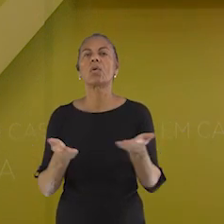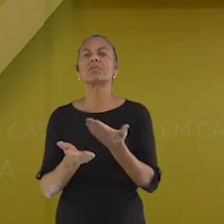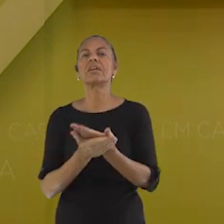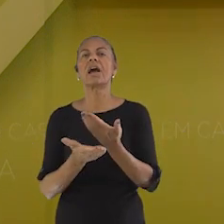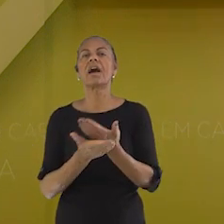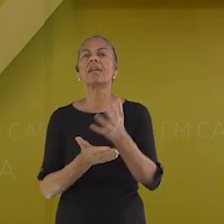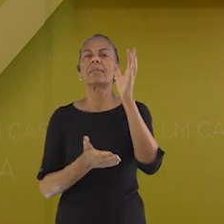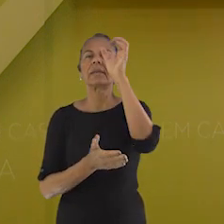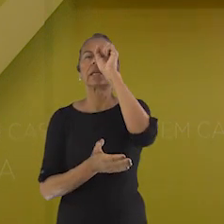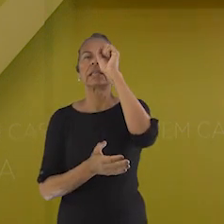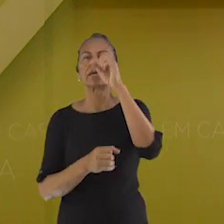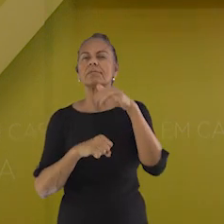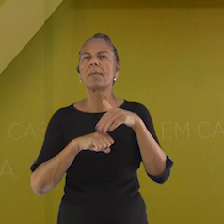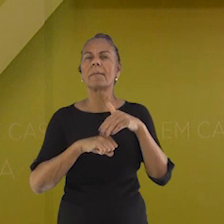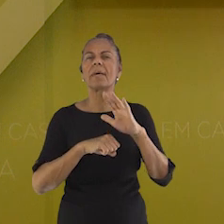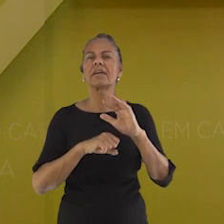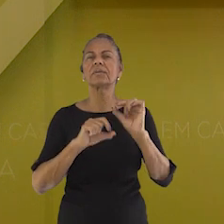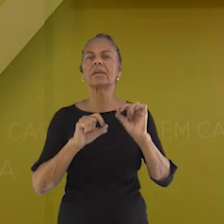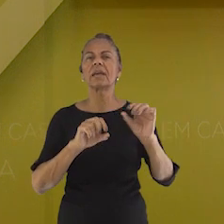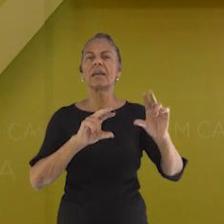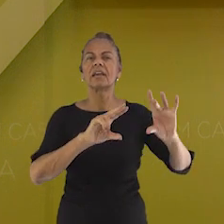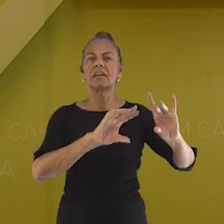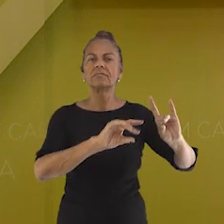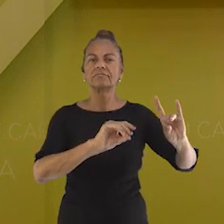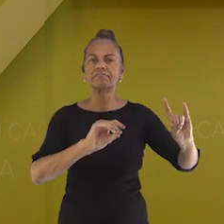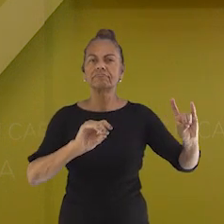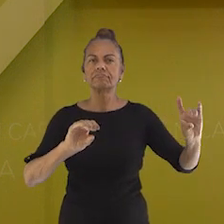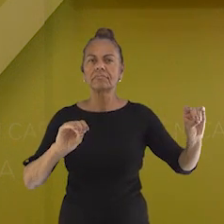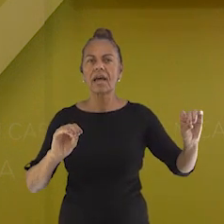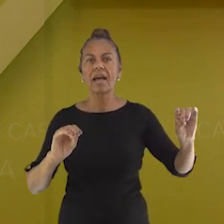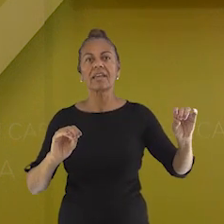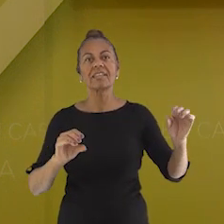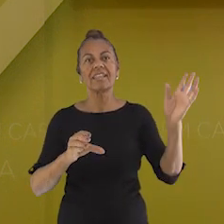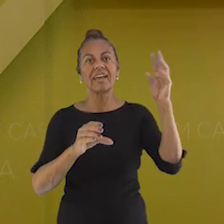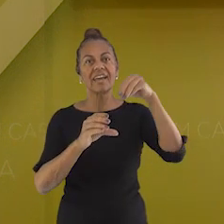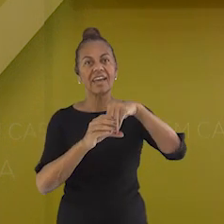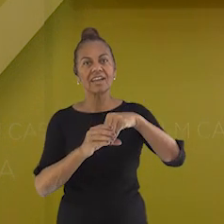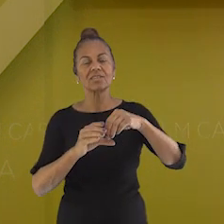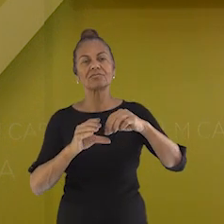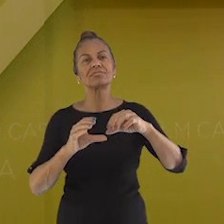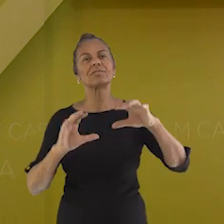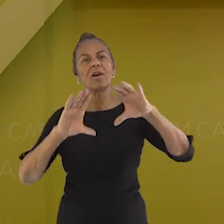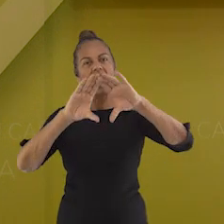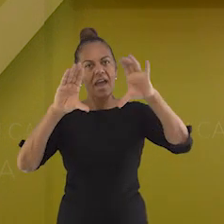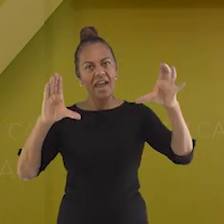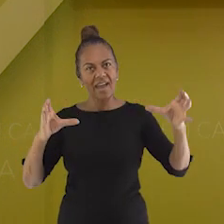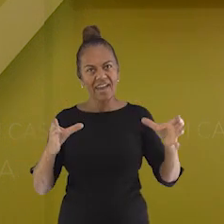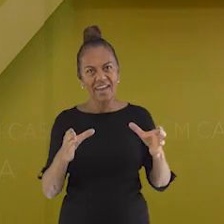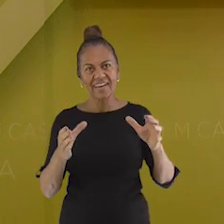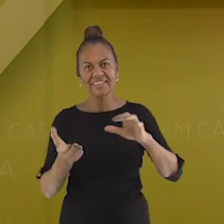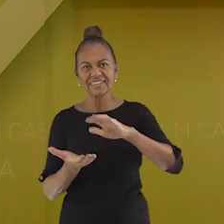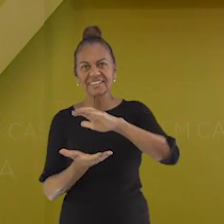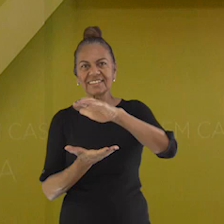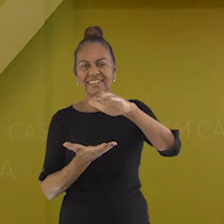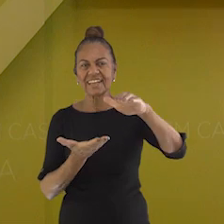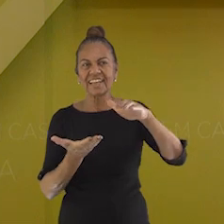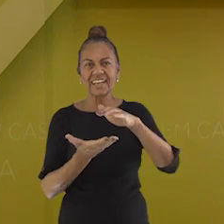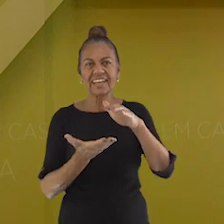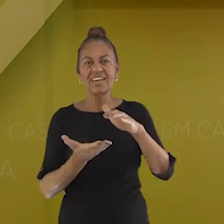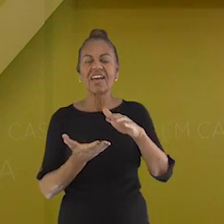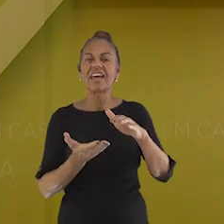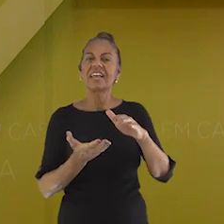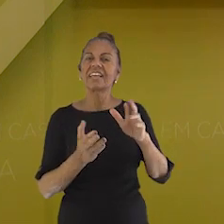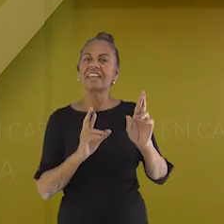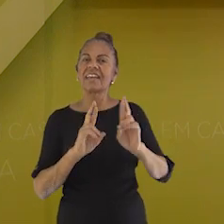um pouco sobre o manguezal, que é o ecossistema costeiro de transição entre ambientes terrestre